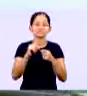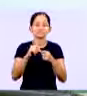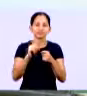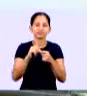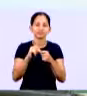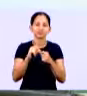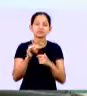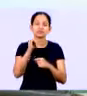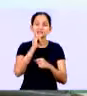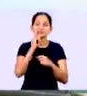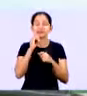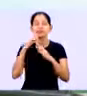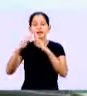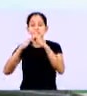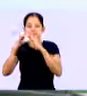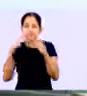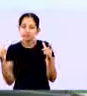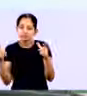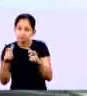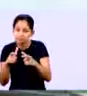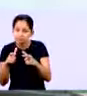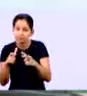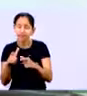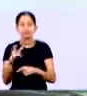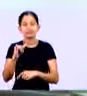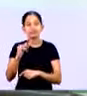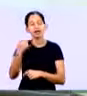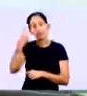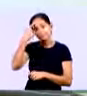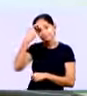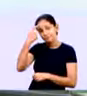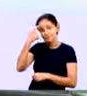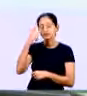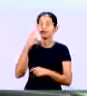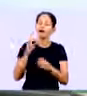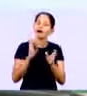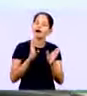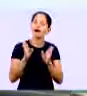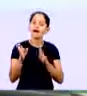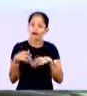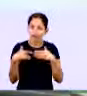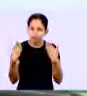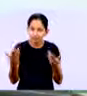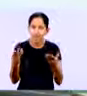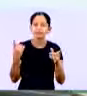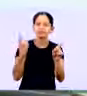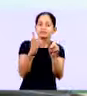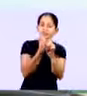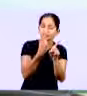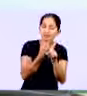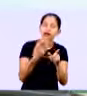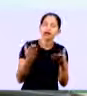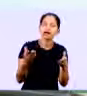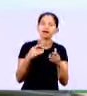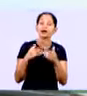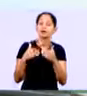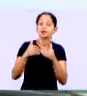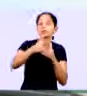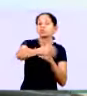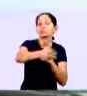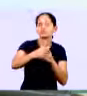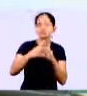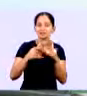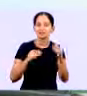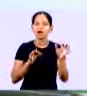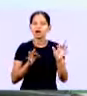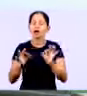organização mínima e ela fez o planejamento de vendas, quando ela for fazer o planejamento empresarial e ela chegar no planejamento de produção, ela vai se organizar,